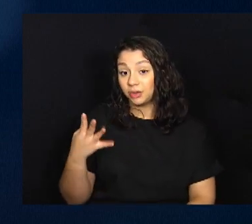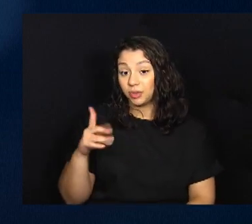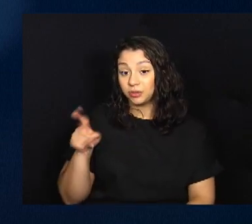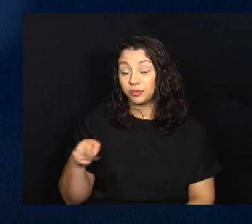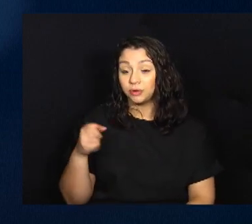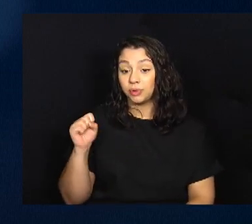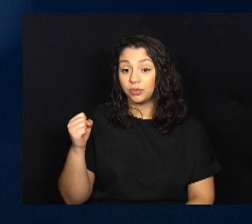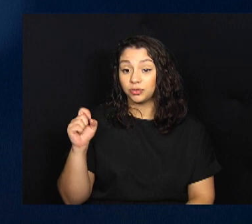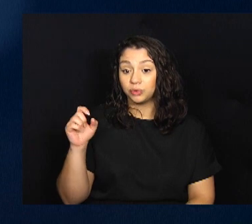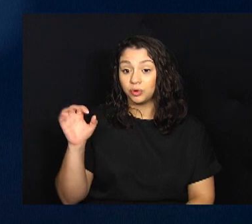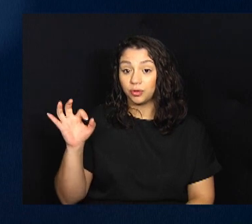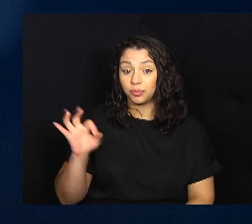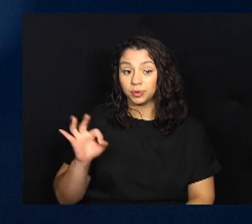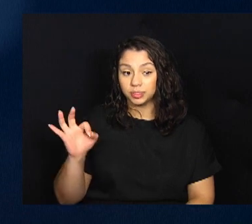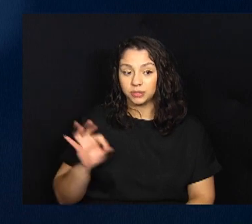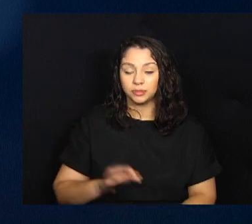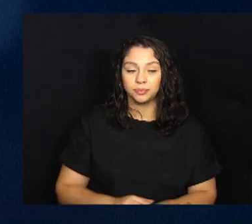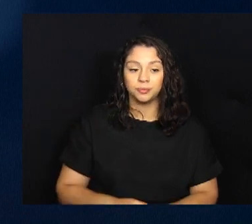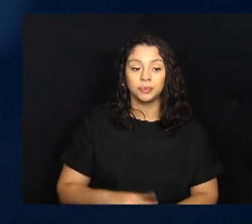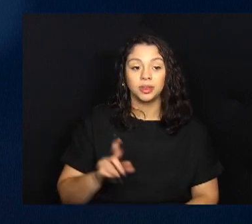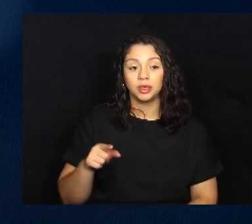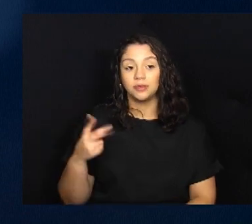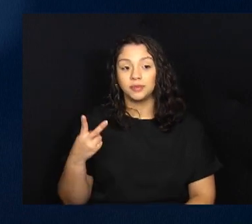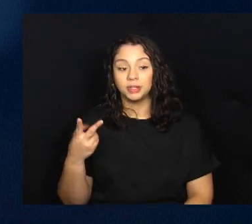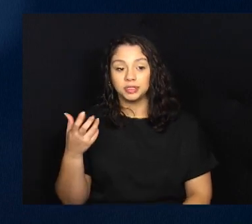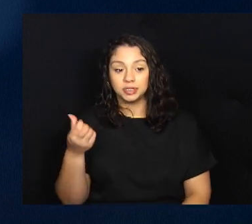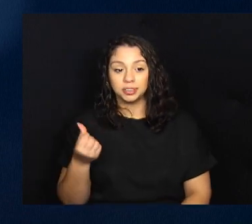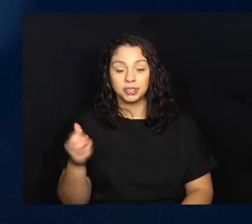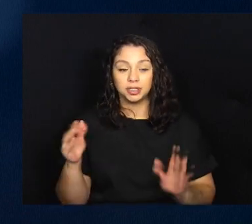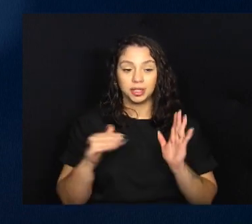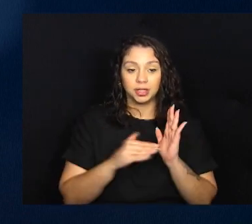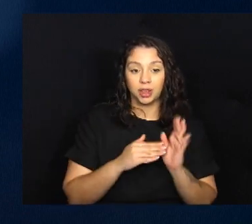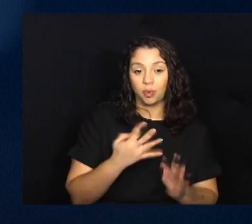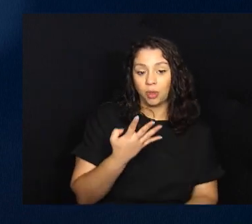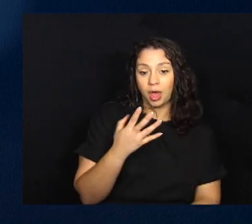34,8%, e 26 a 40 anos, correspondendo a